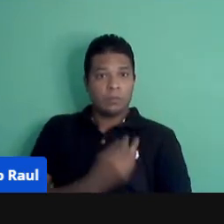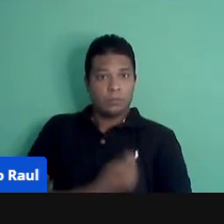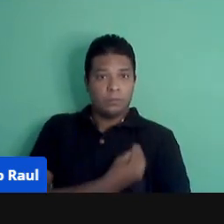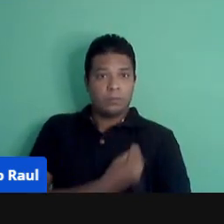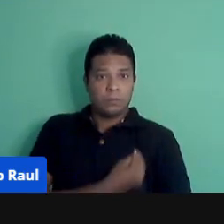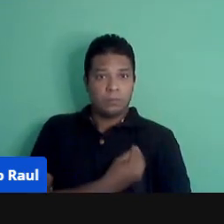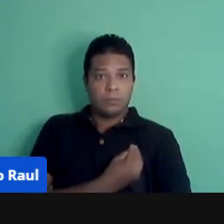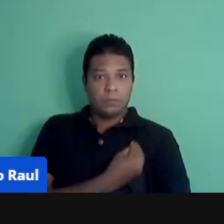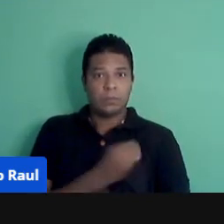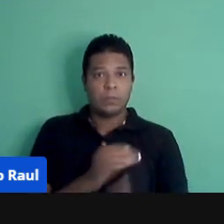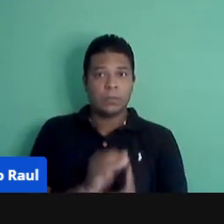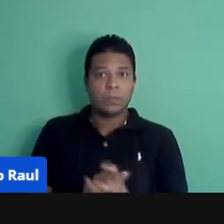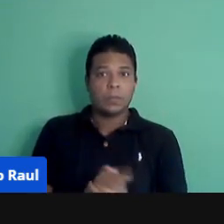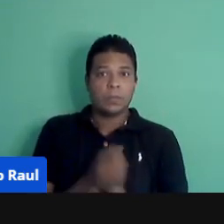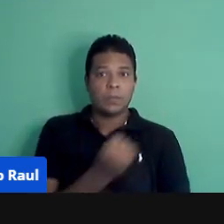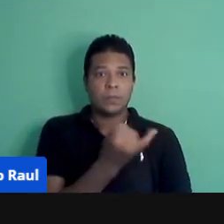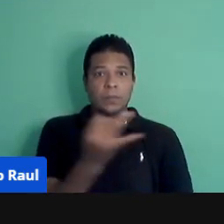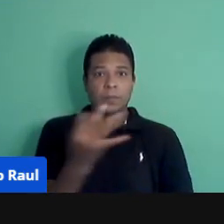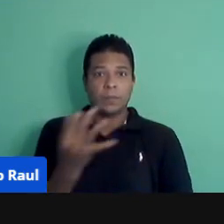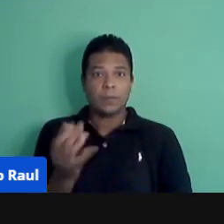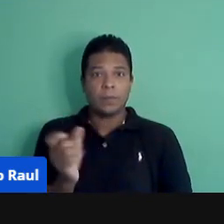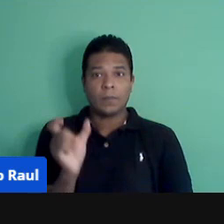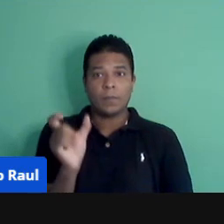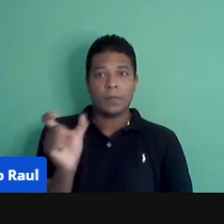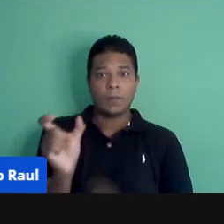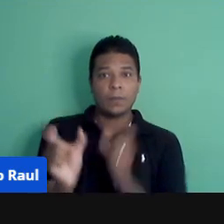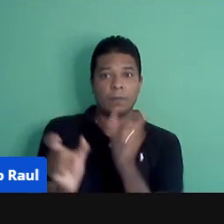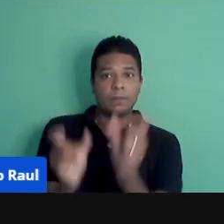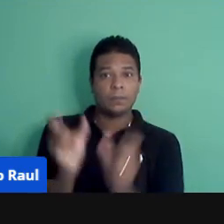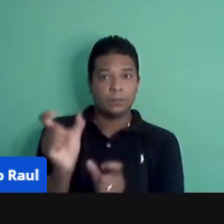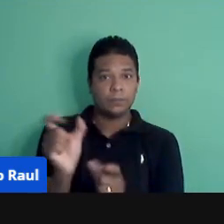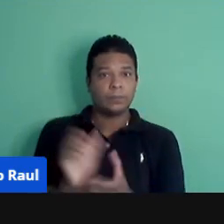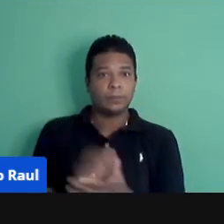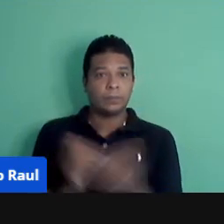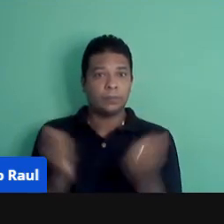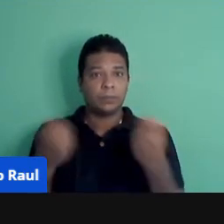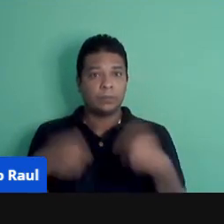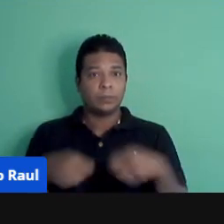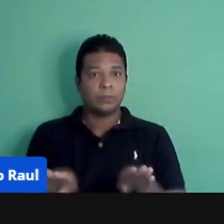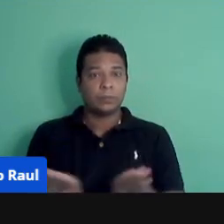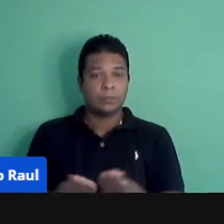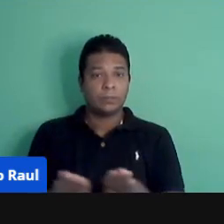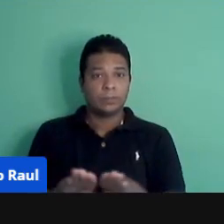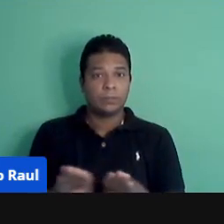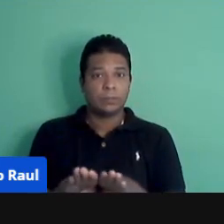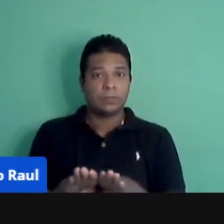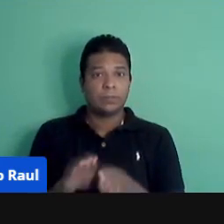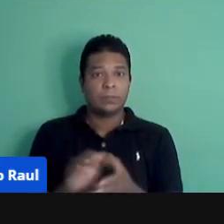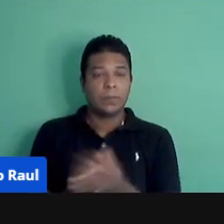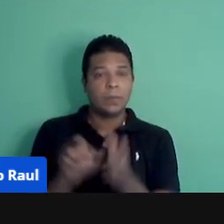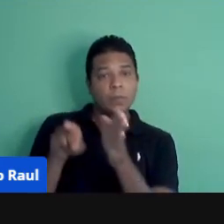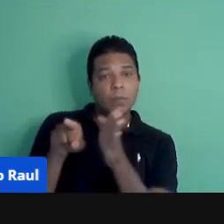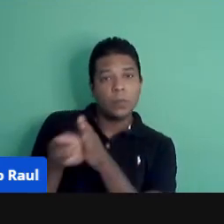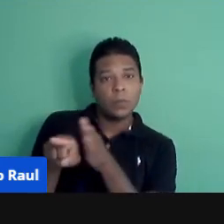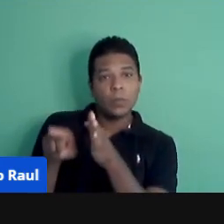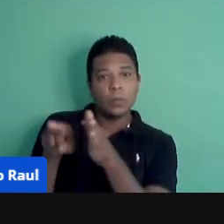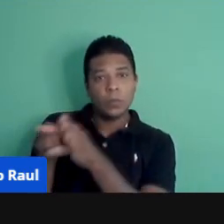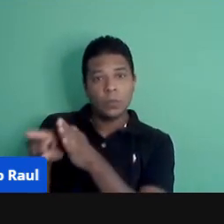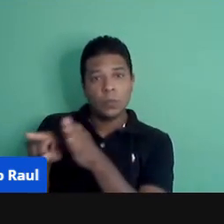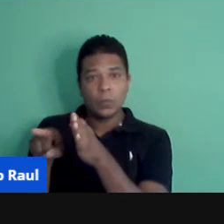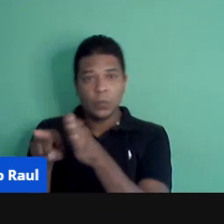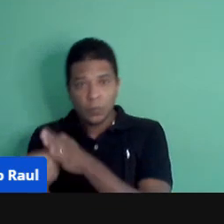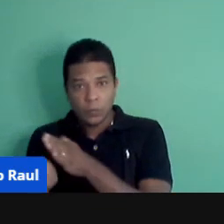nuvem de palavras na internet, né? É possível também fazer quiz, né, com esses alunos